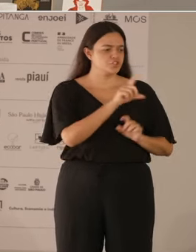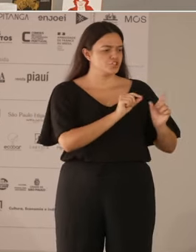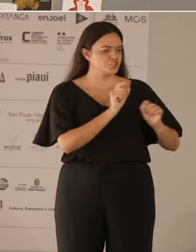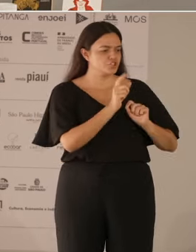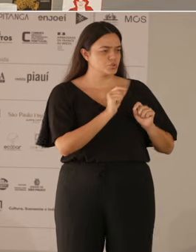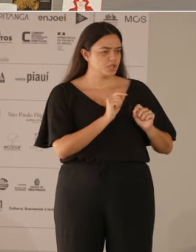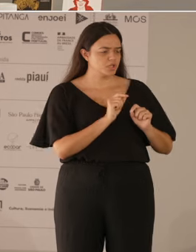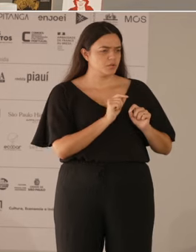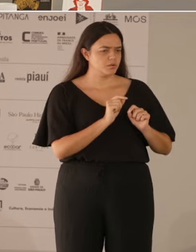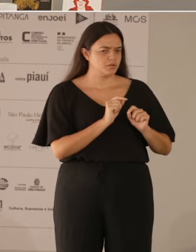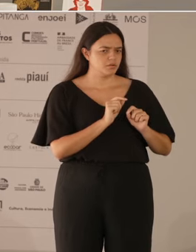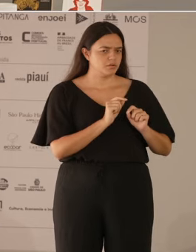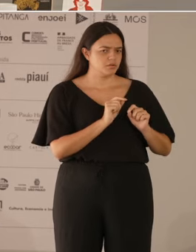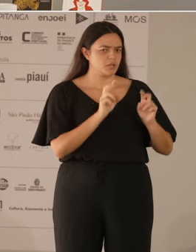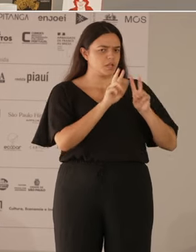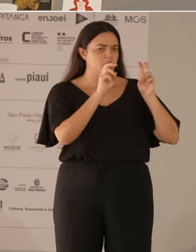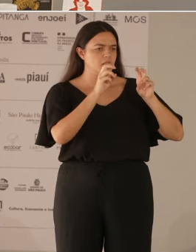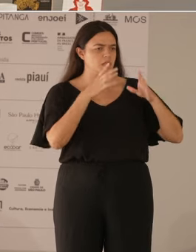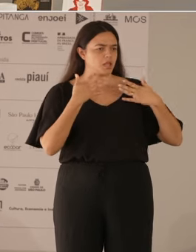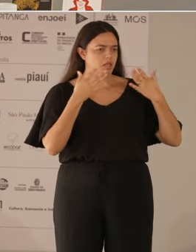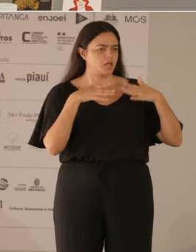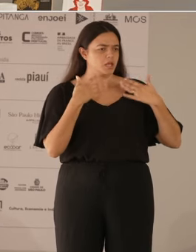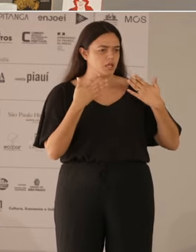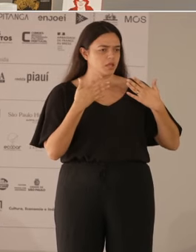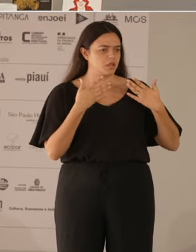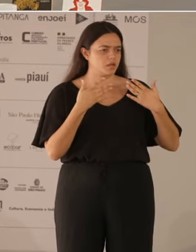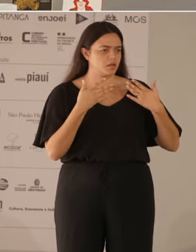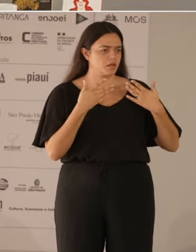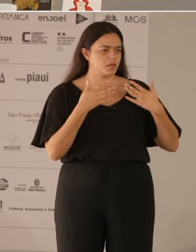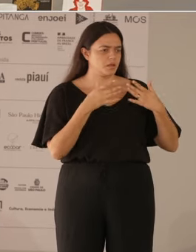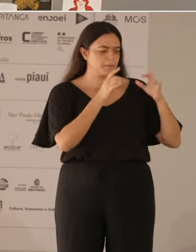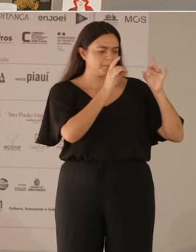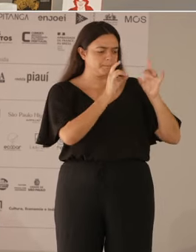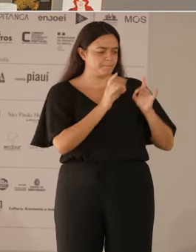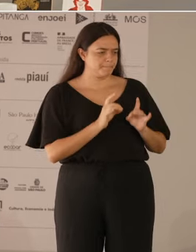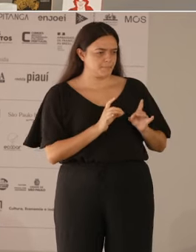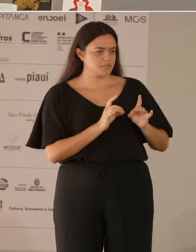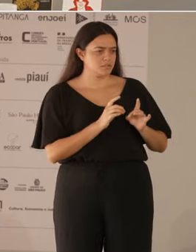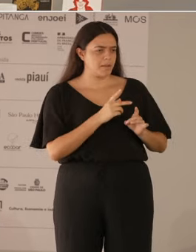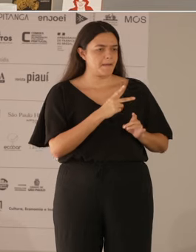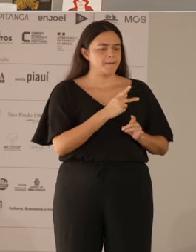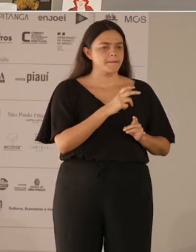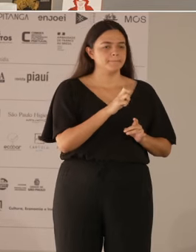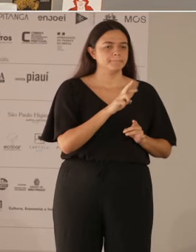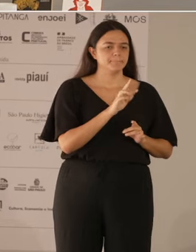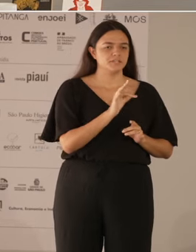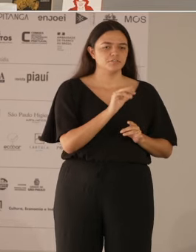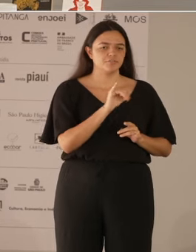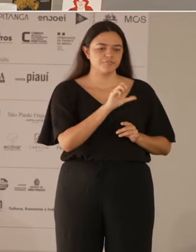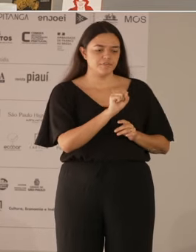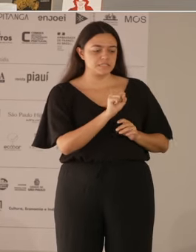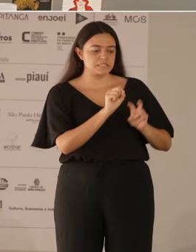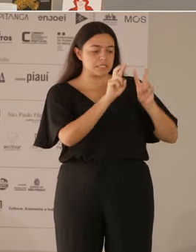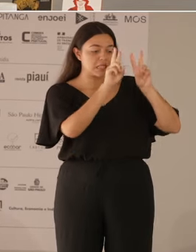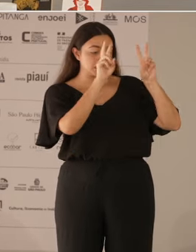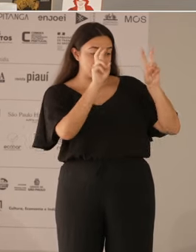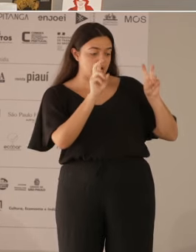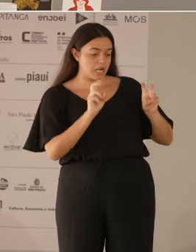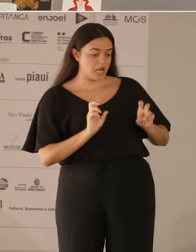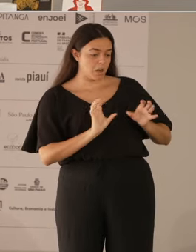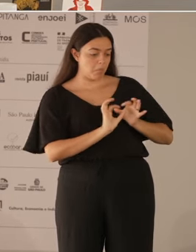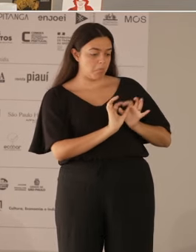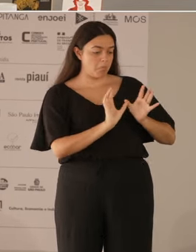leiga como, entre aspas, alegria da ignorância. Sua especialidade são os perfis, o que te dá acesso a muitos temas. Como foi, do